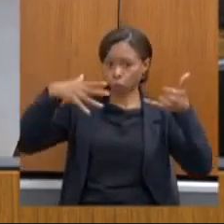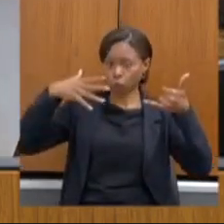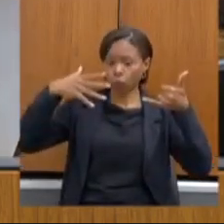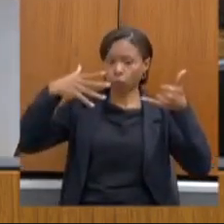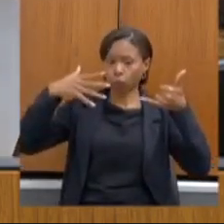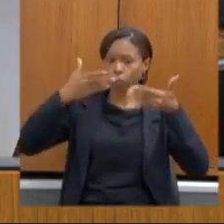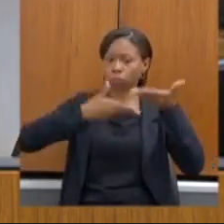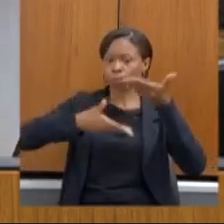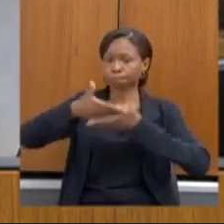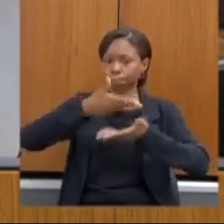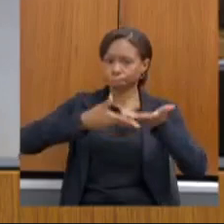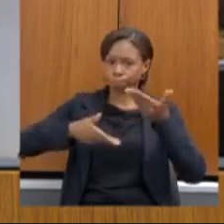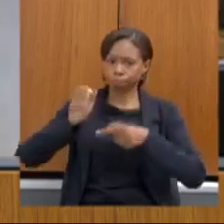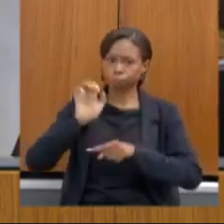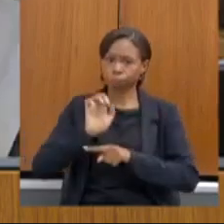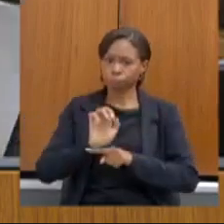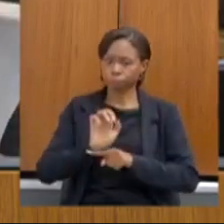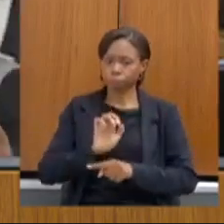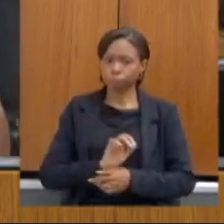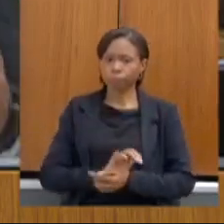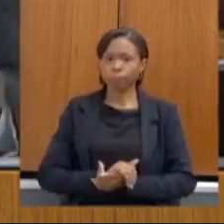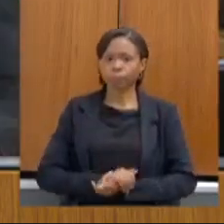do estado